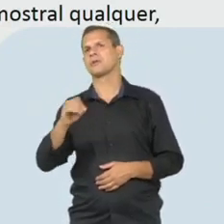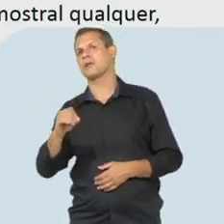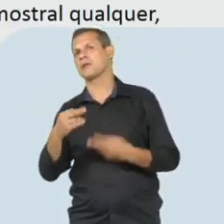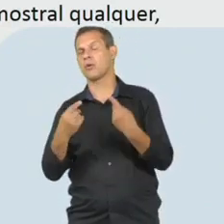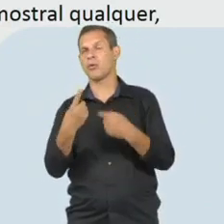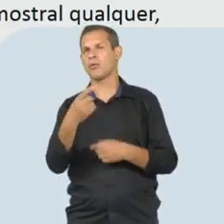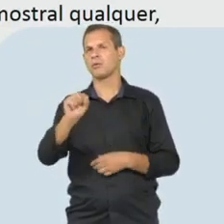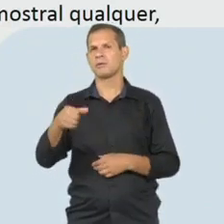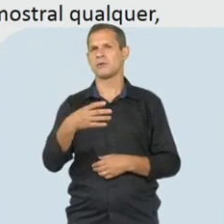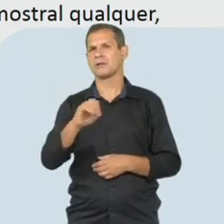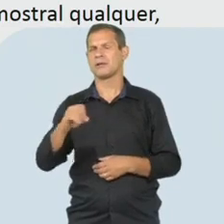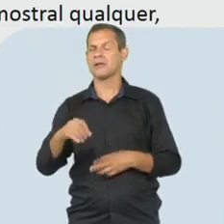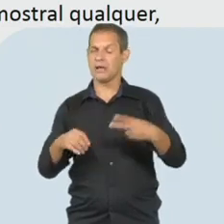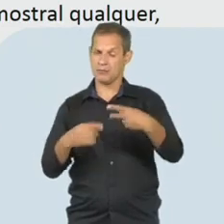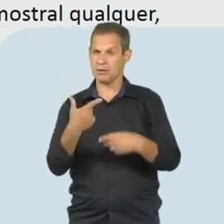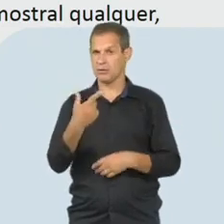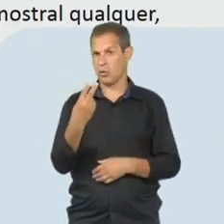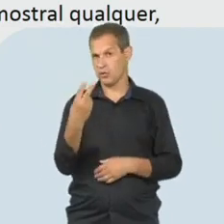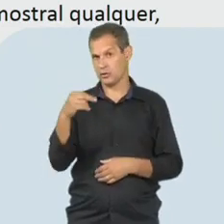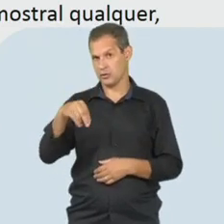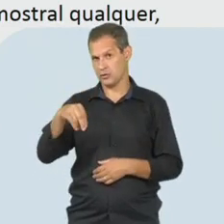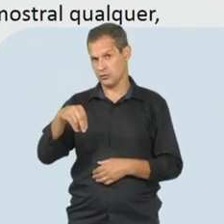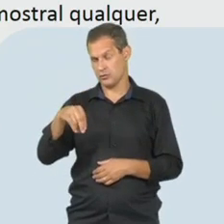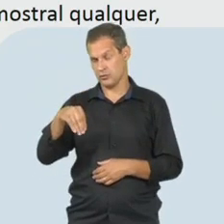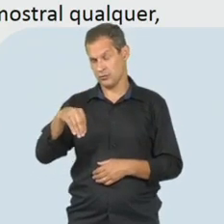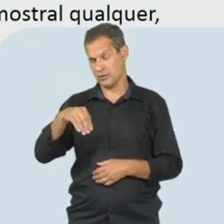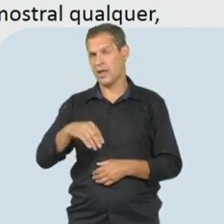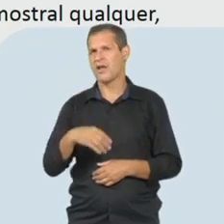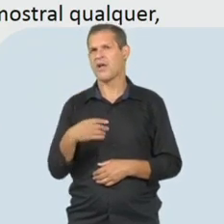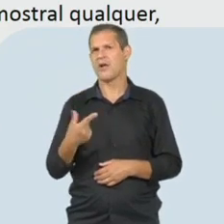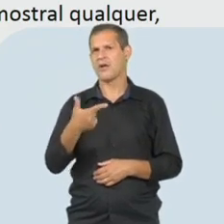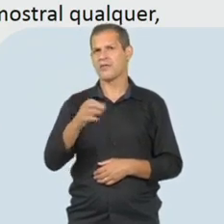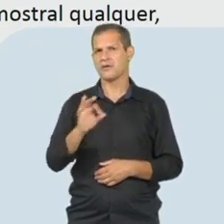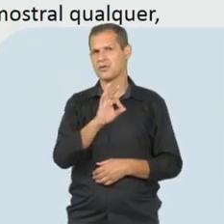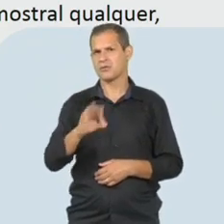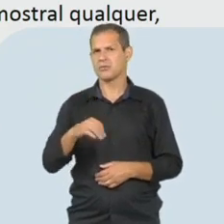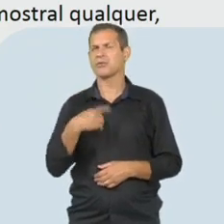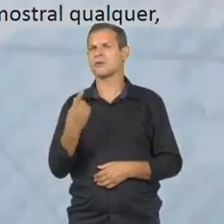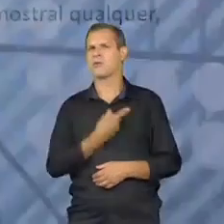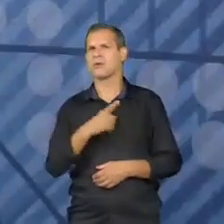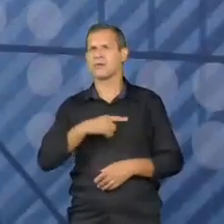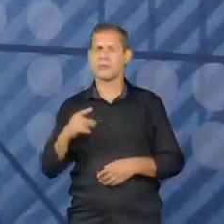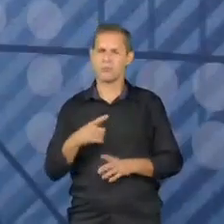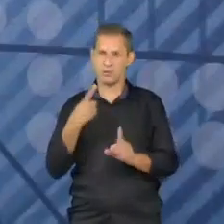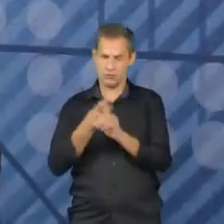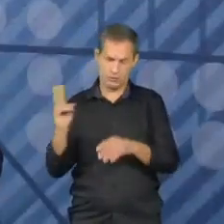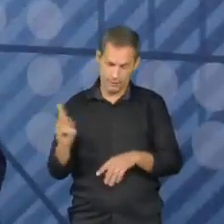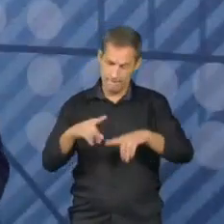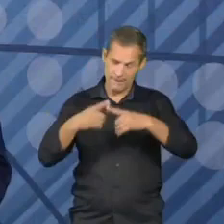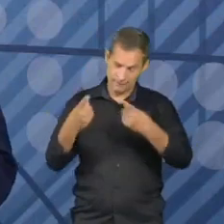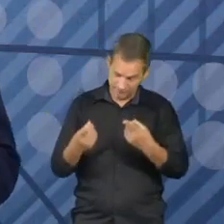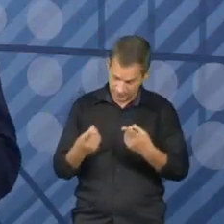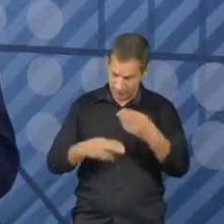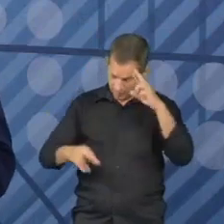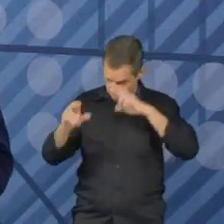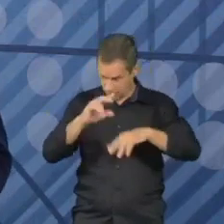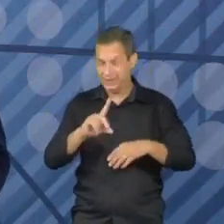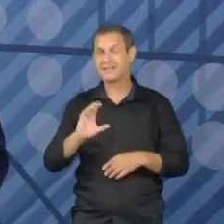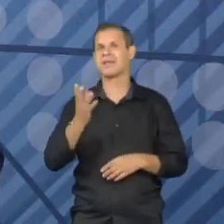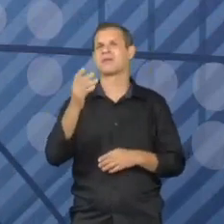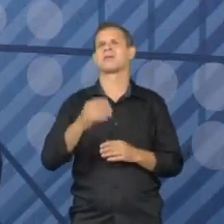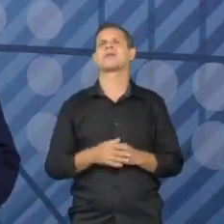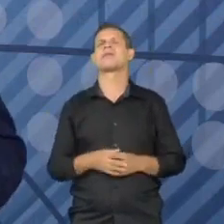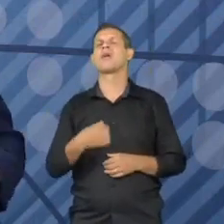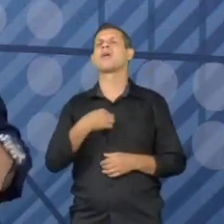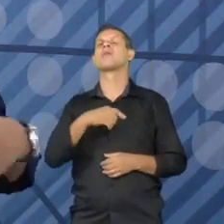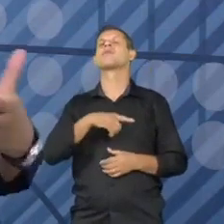ser de 20%. Então, bem simples para a gente encontrar esse valor. É só eu analisar o que aconteceu ali.